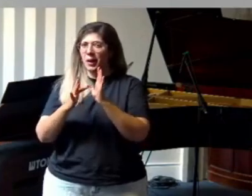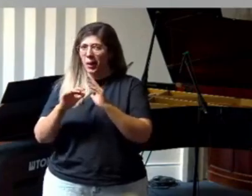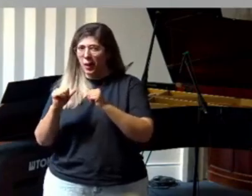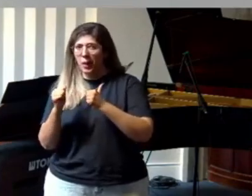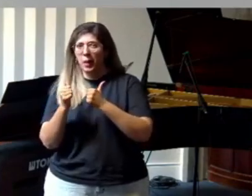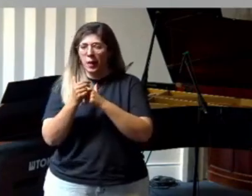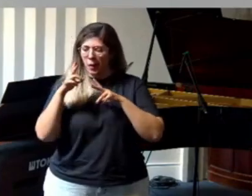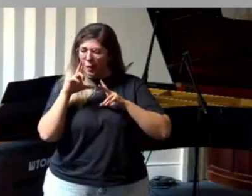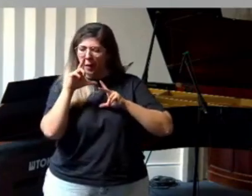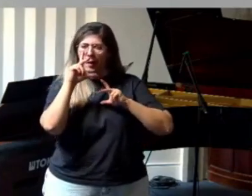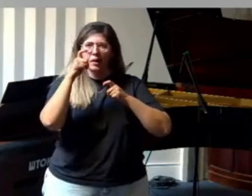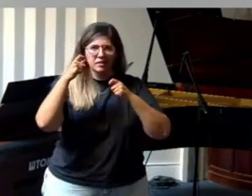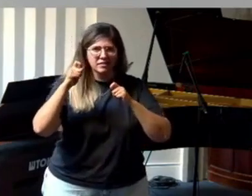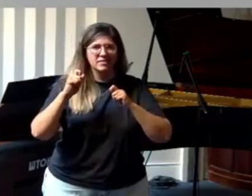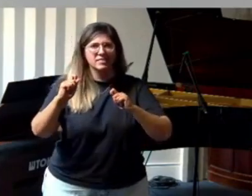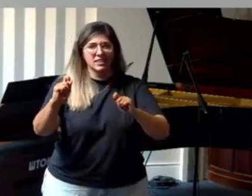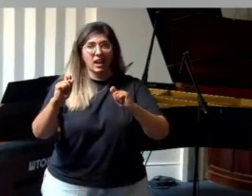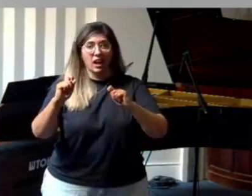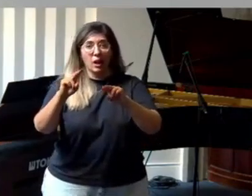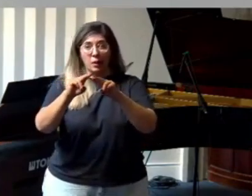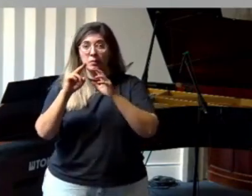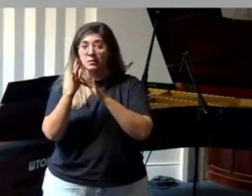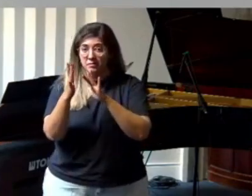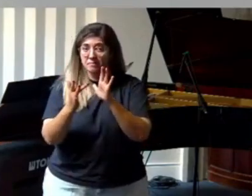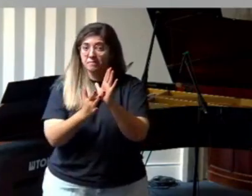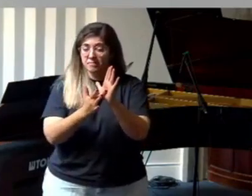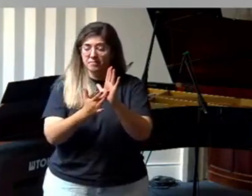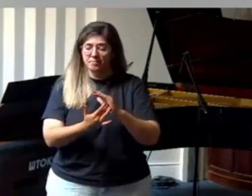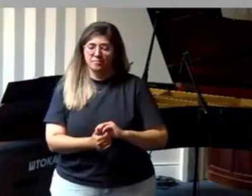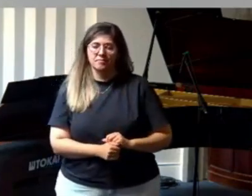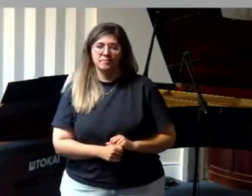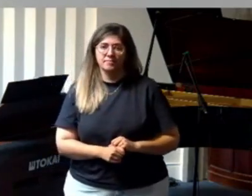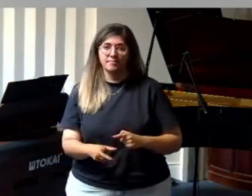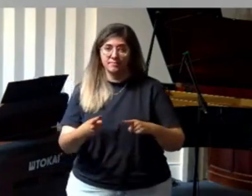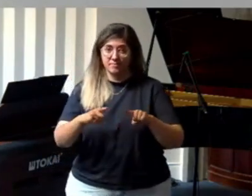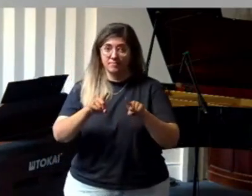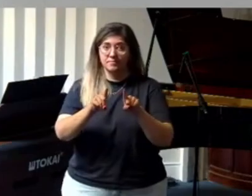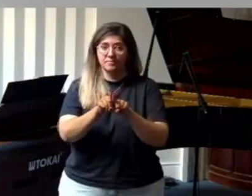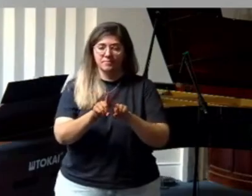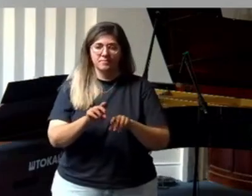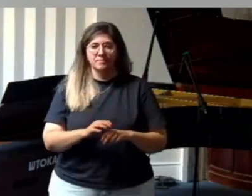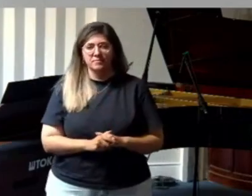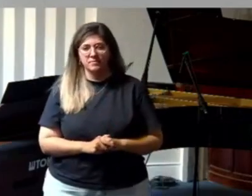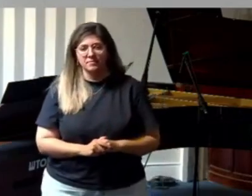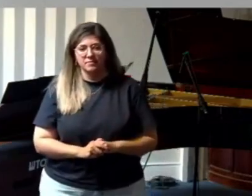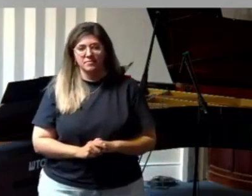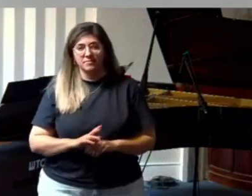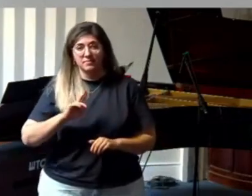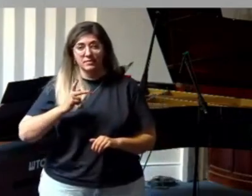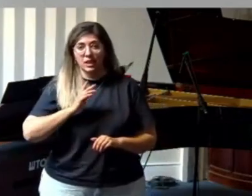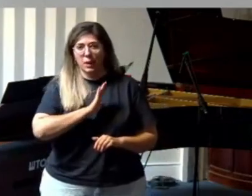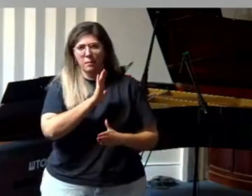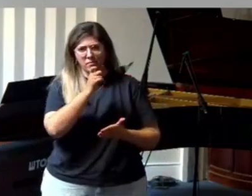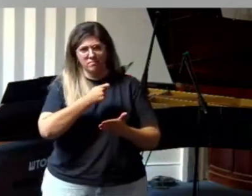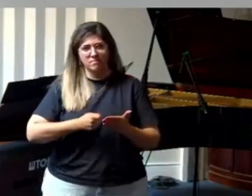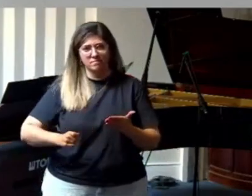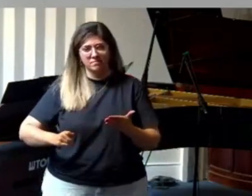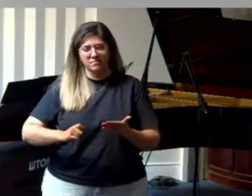que vencêssemos na autoridade dele. Por isso, o autor aos Hebreus